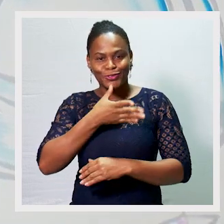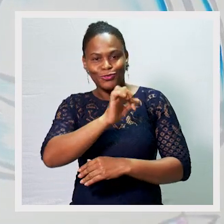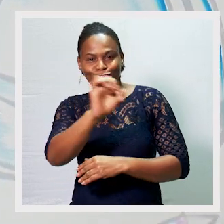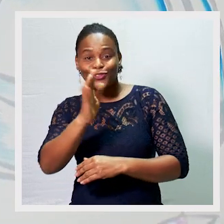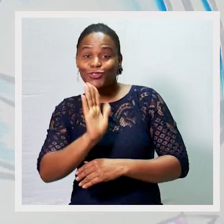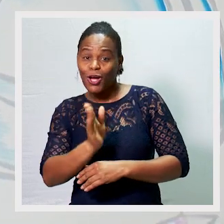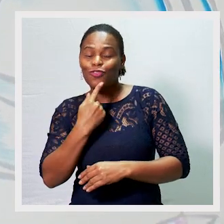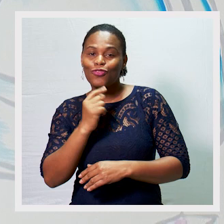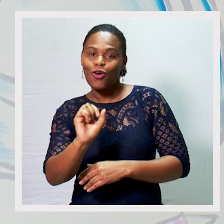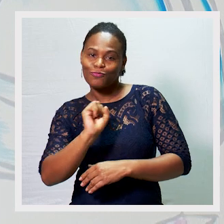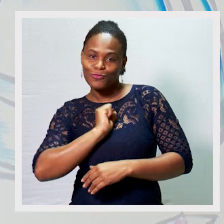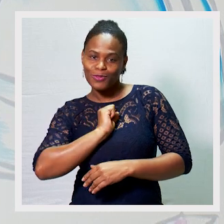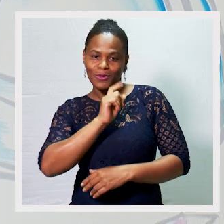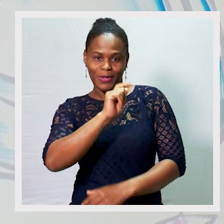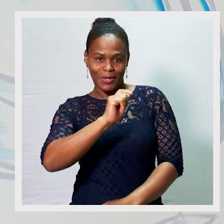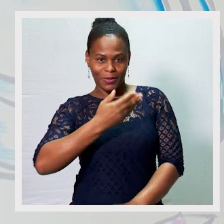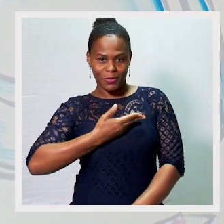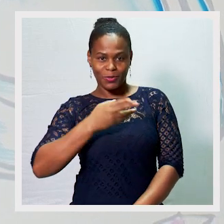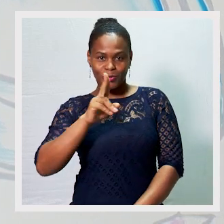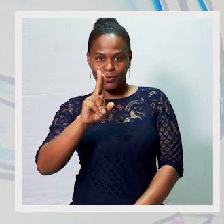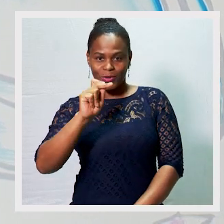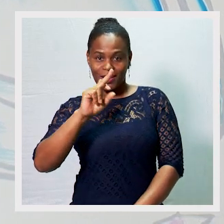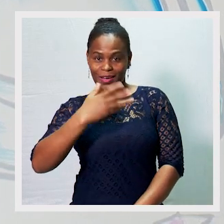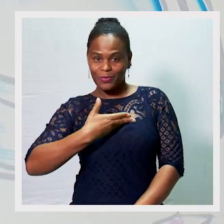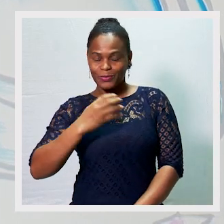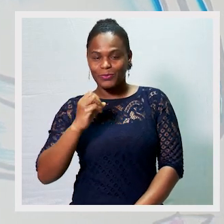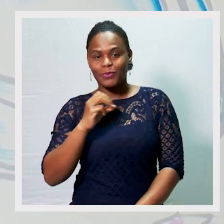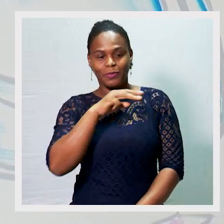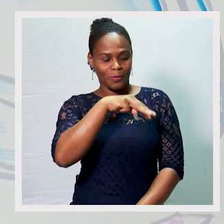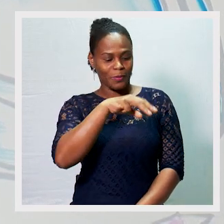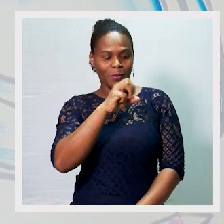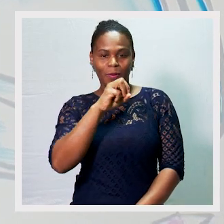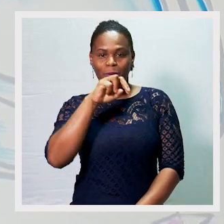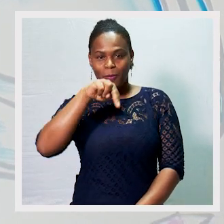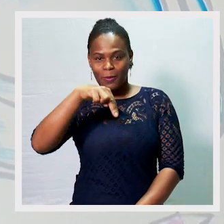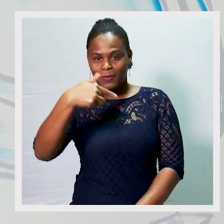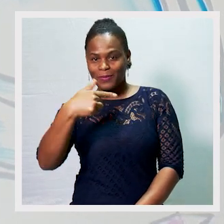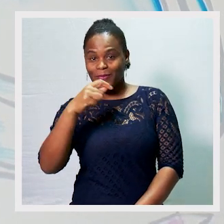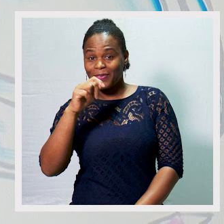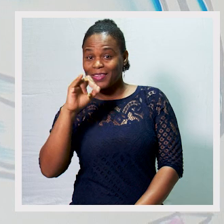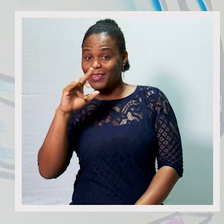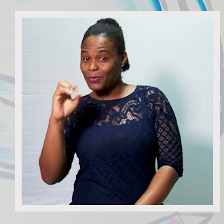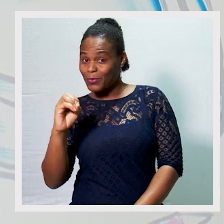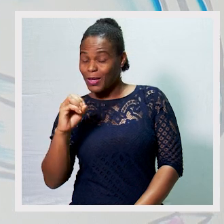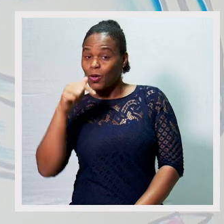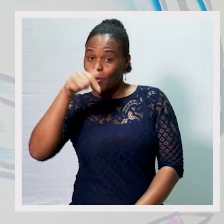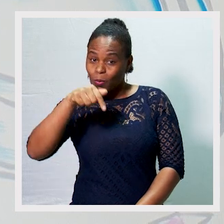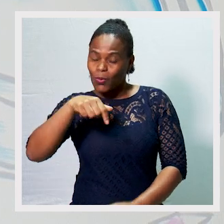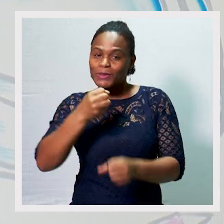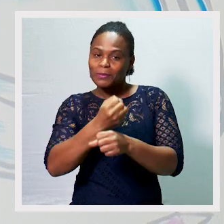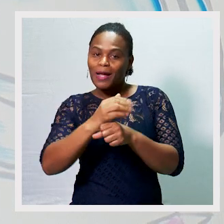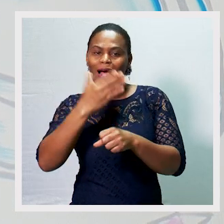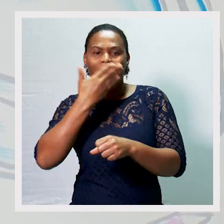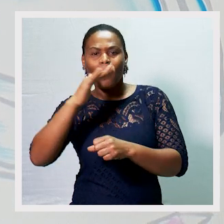dito anteriormente, o meu nome é Eduardo Monteiro e hoje vamos trabalhar a primeira aula de